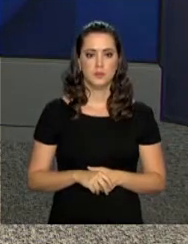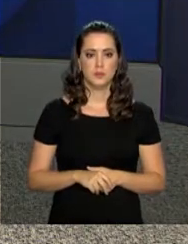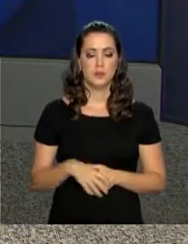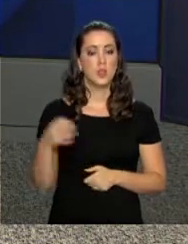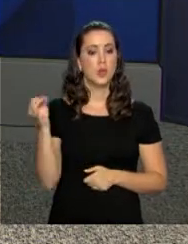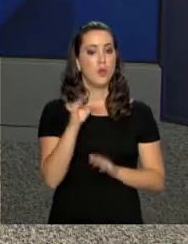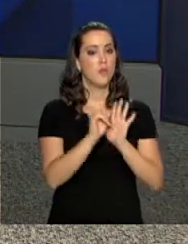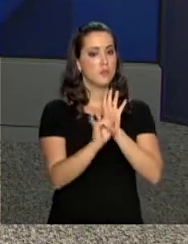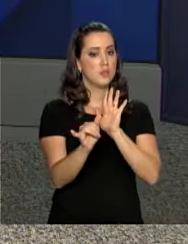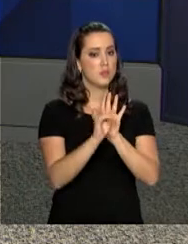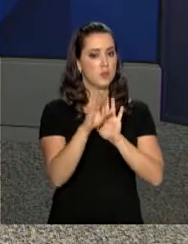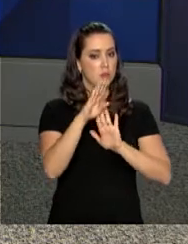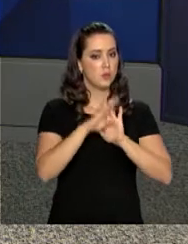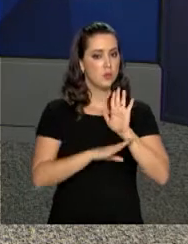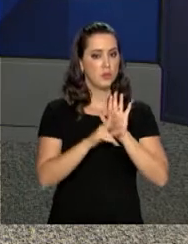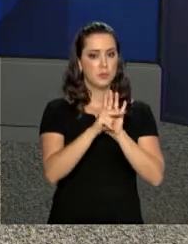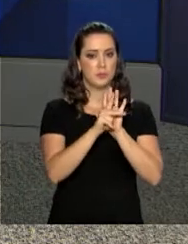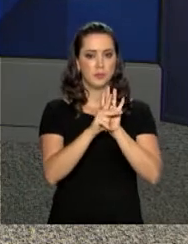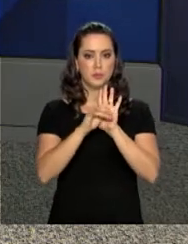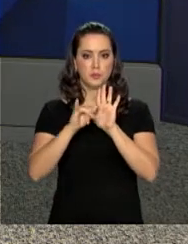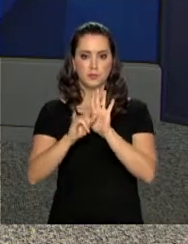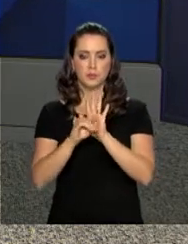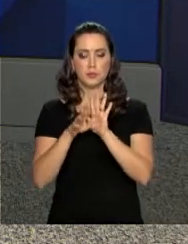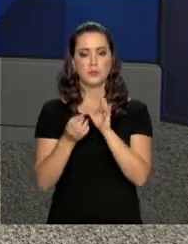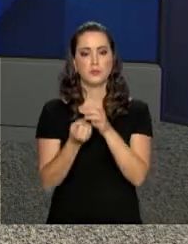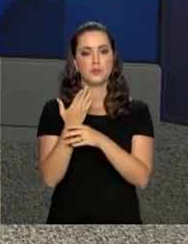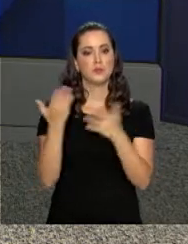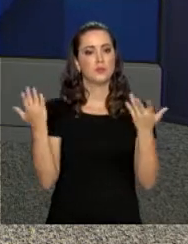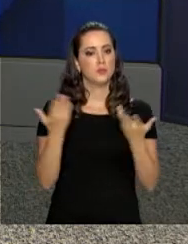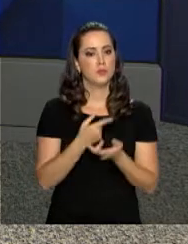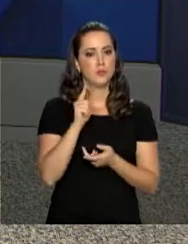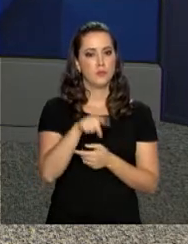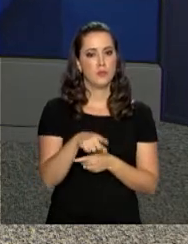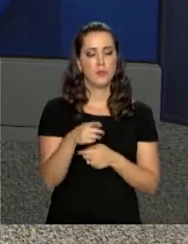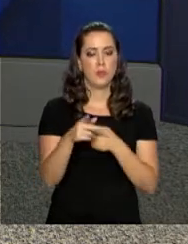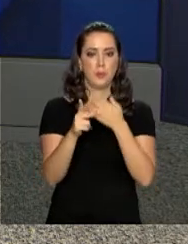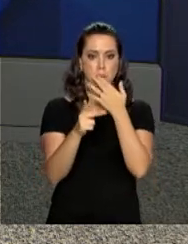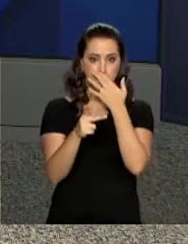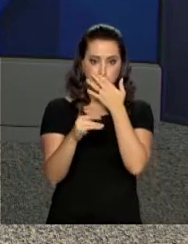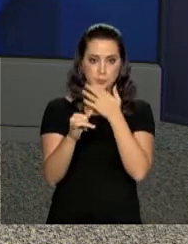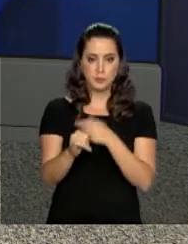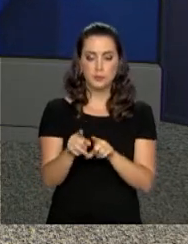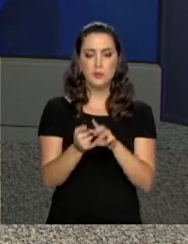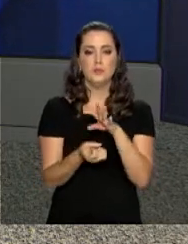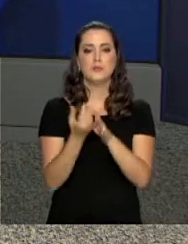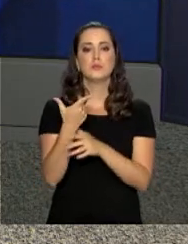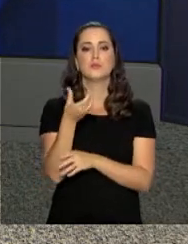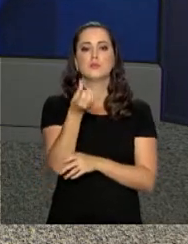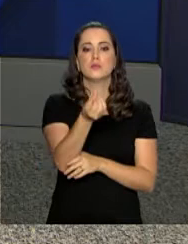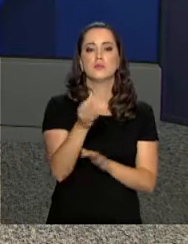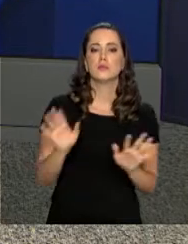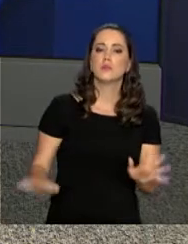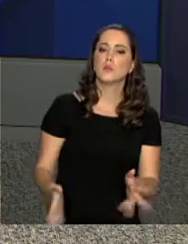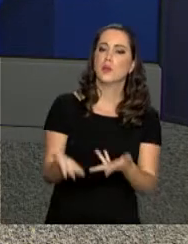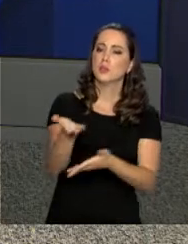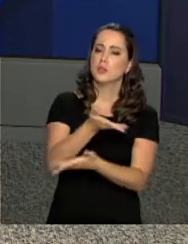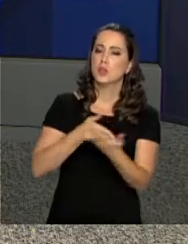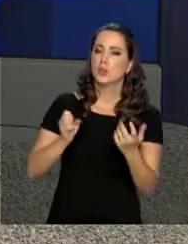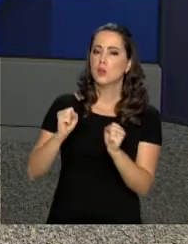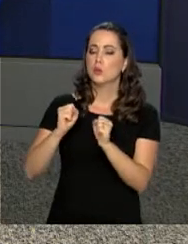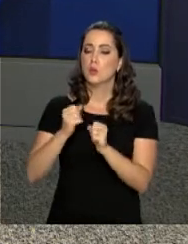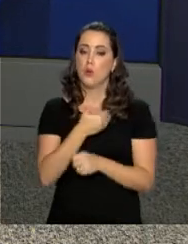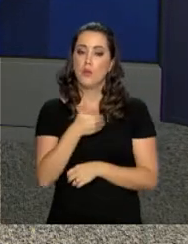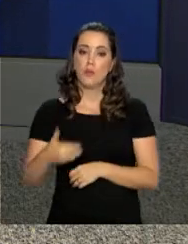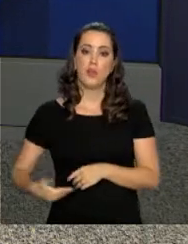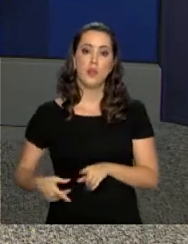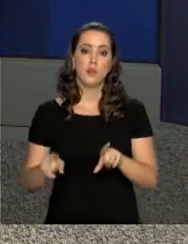Novos editais do Programa de Parcerias de Investimentos foram lançados hoje. O PPI, criado em 2016 para incentivar parcerias entre